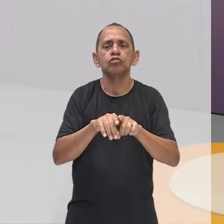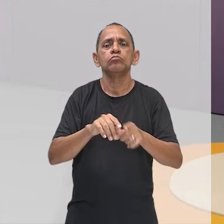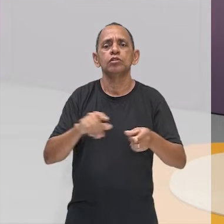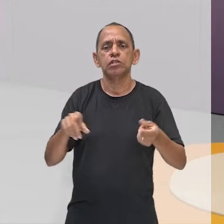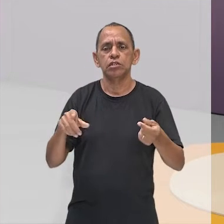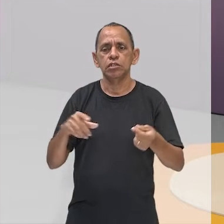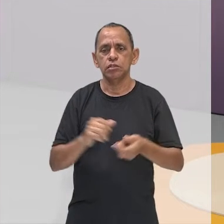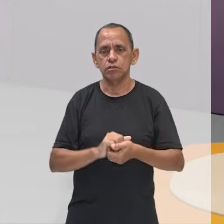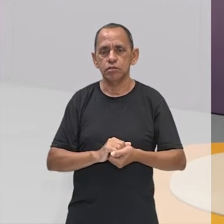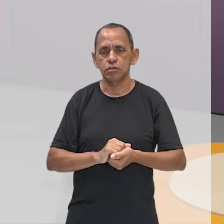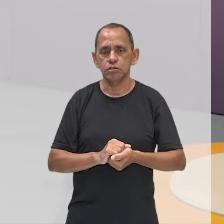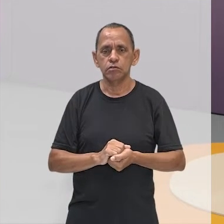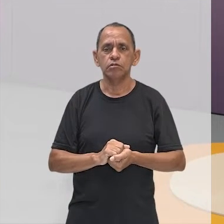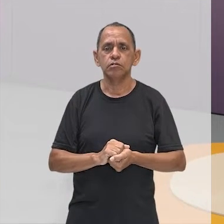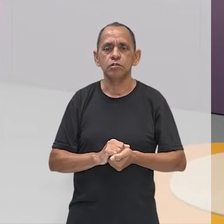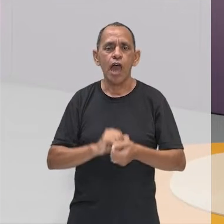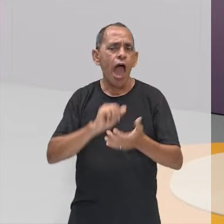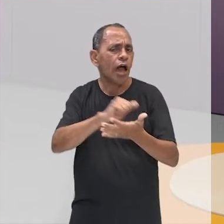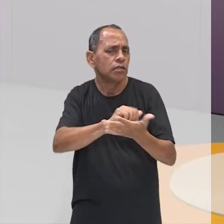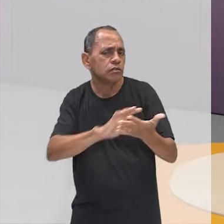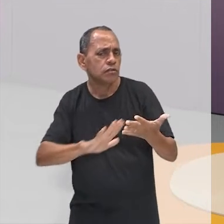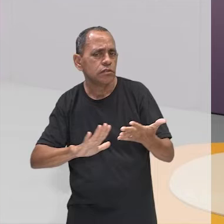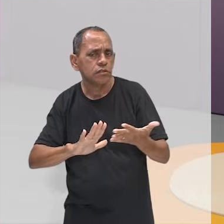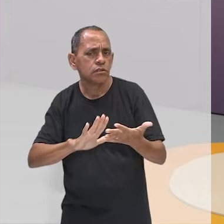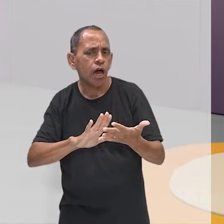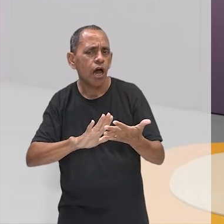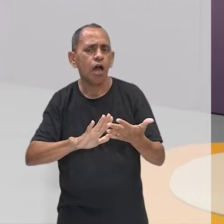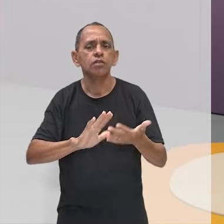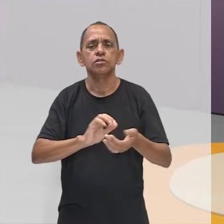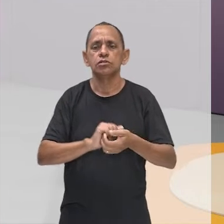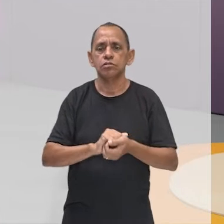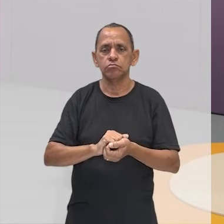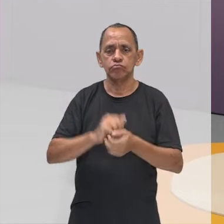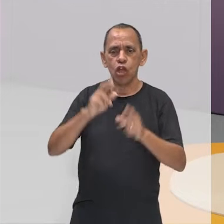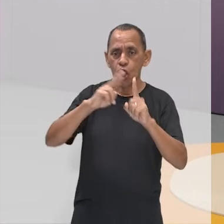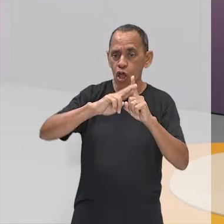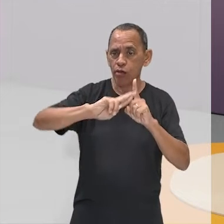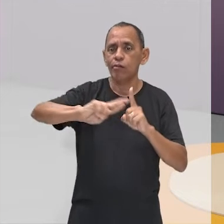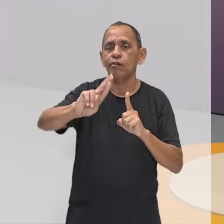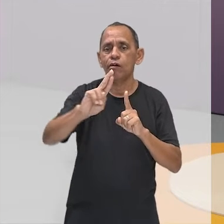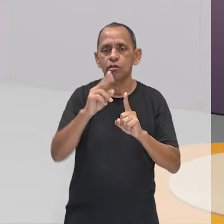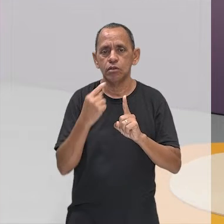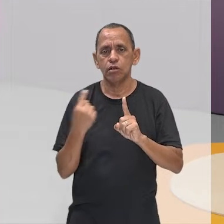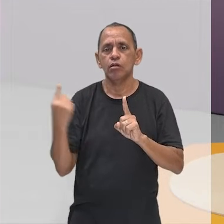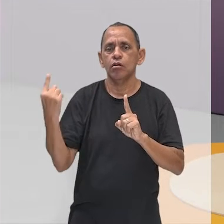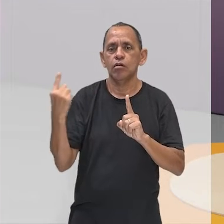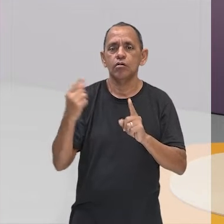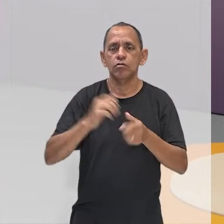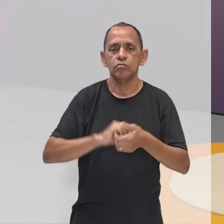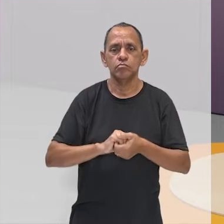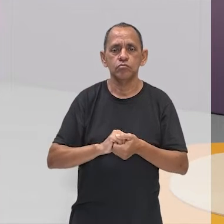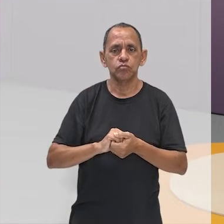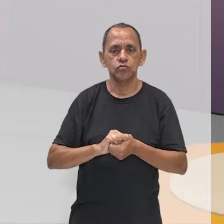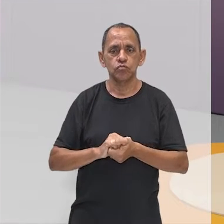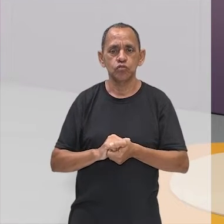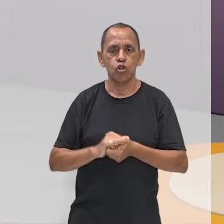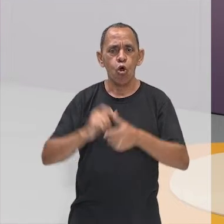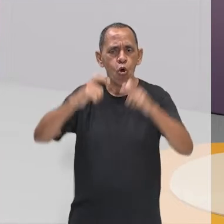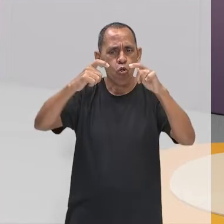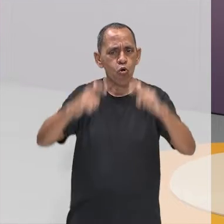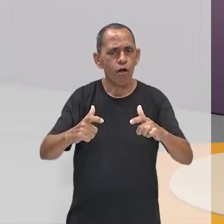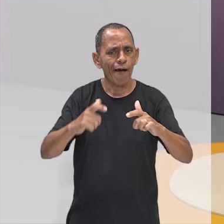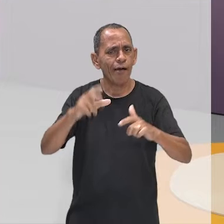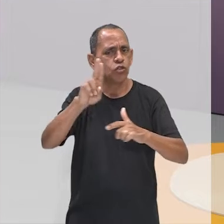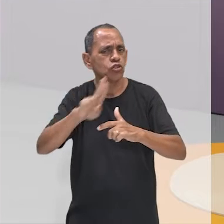cerimônias religiosas. Vamos ter também os templos, olha só, os templos maias eram usados para rituais